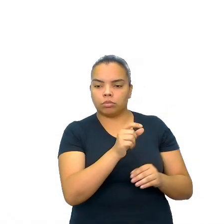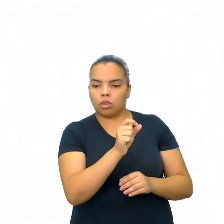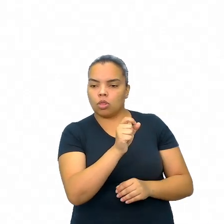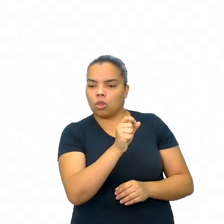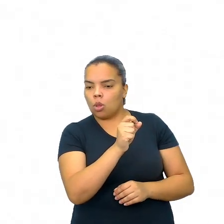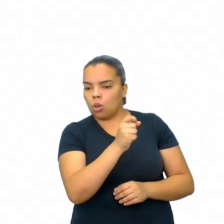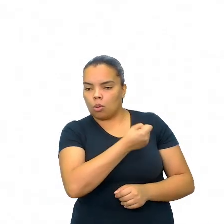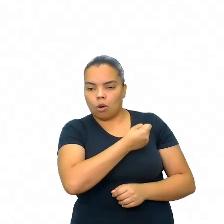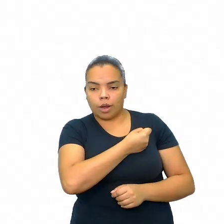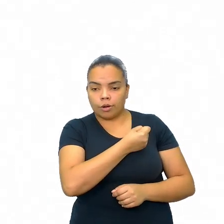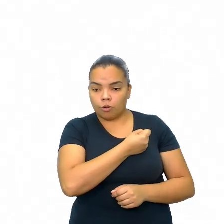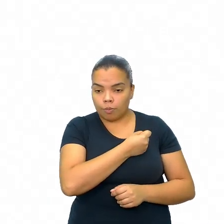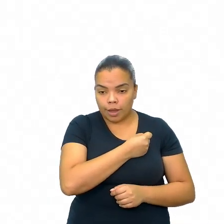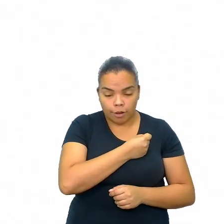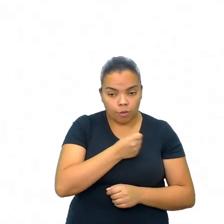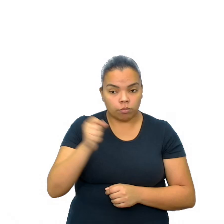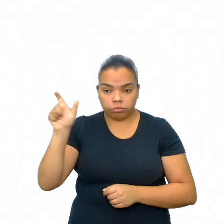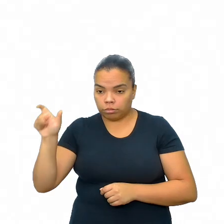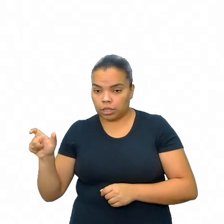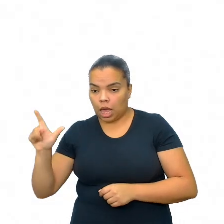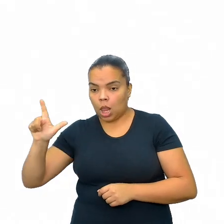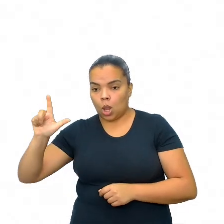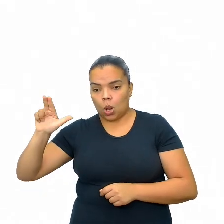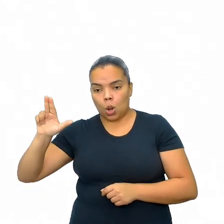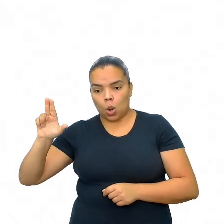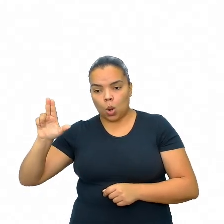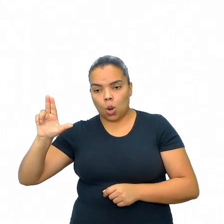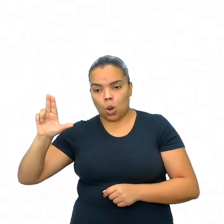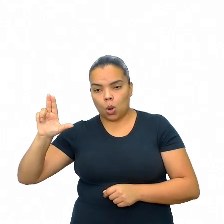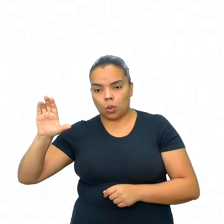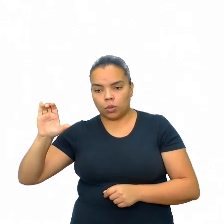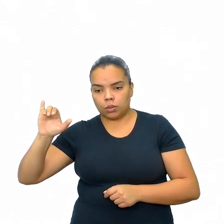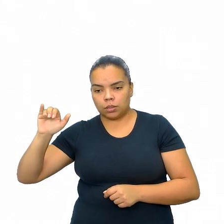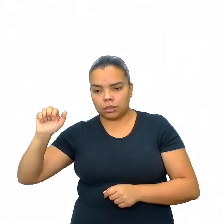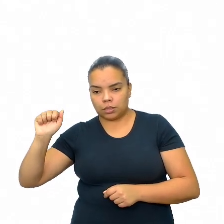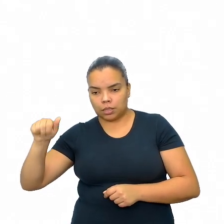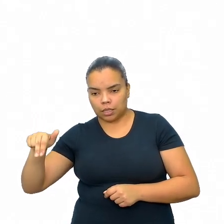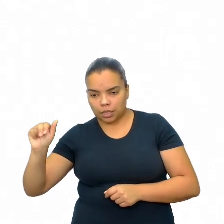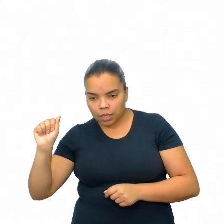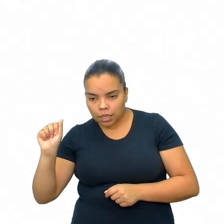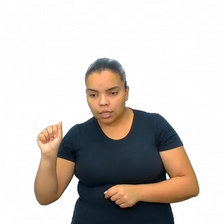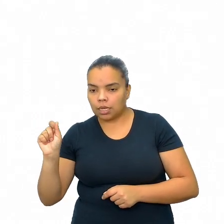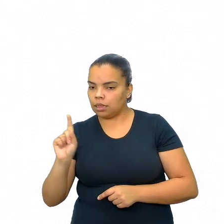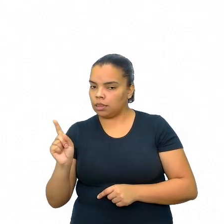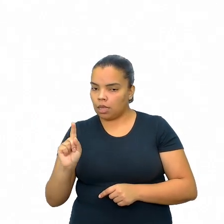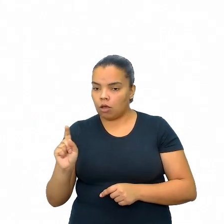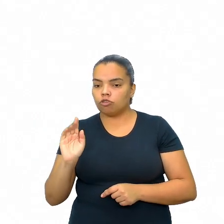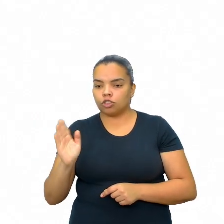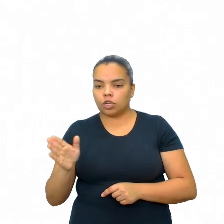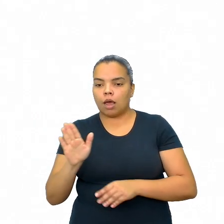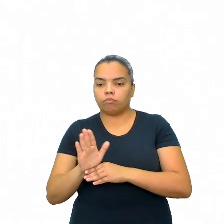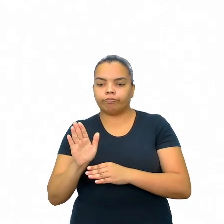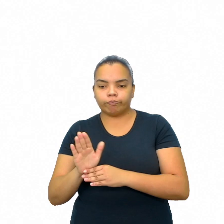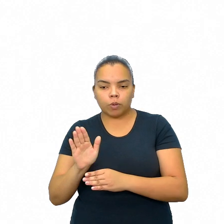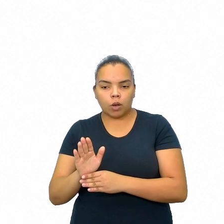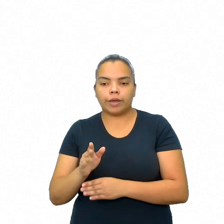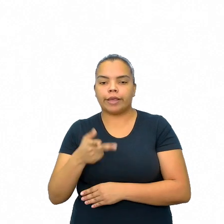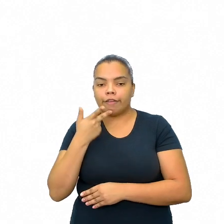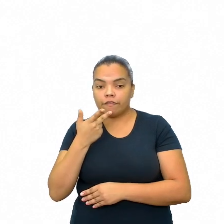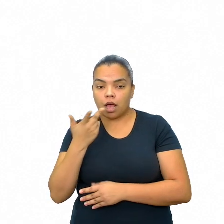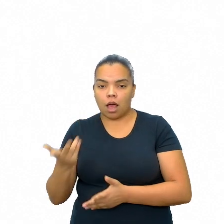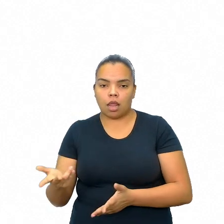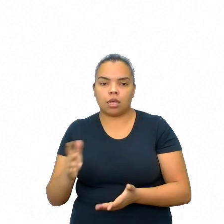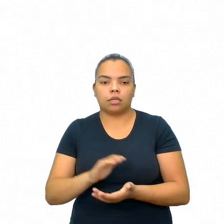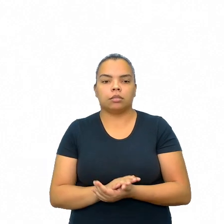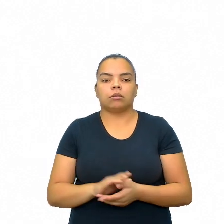os algarismos correspondentes aos números digitados. Ao analisar uma sondagem, a gente precisa pensar nos níveis.